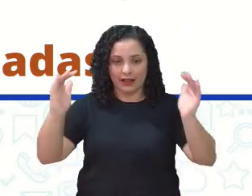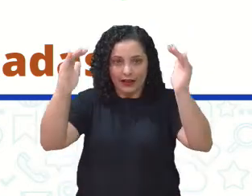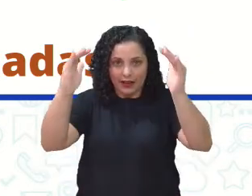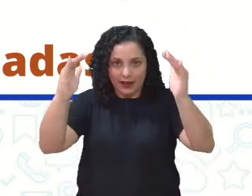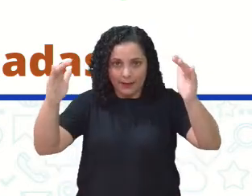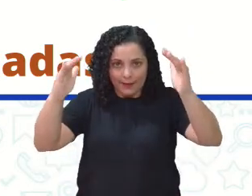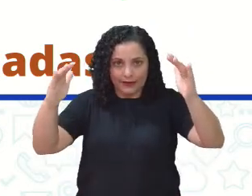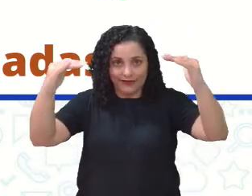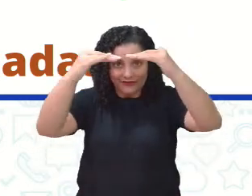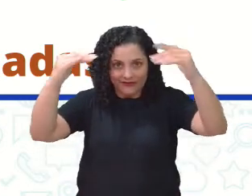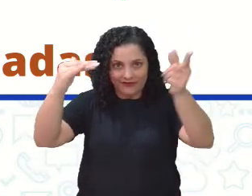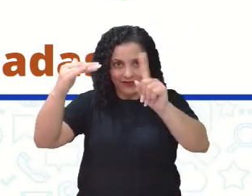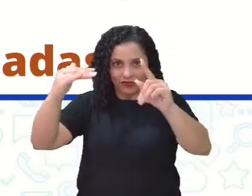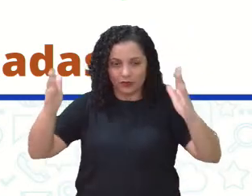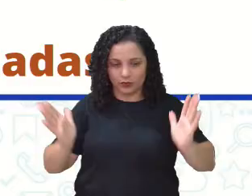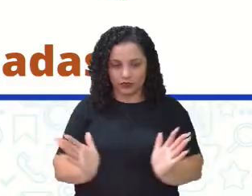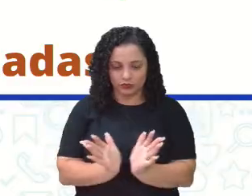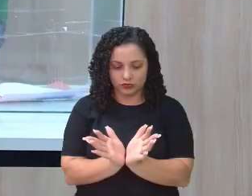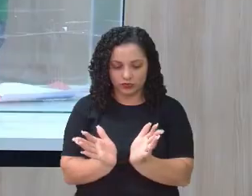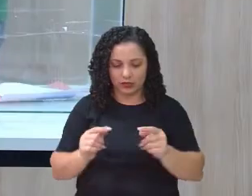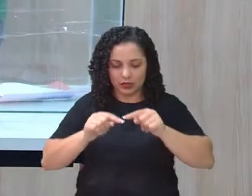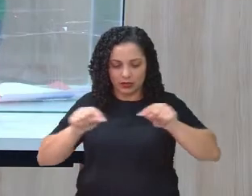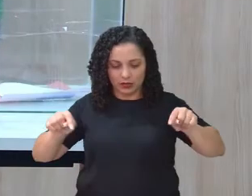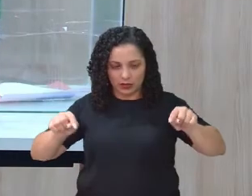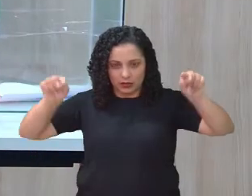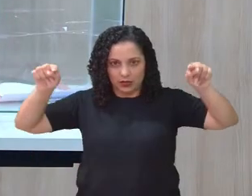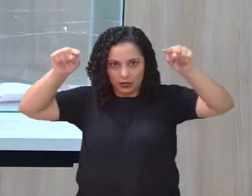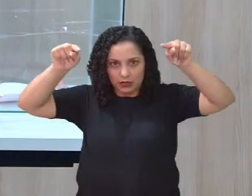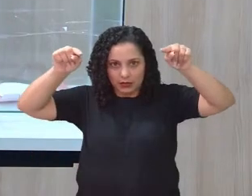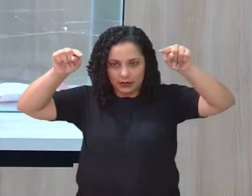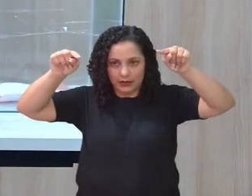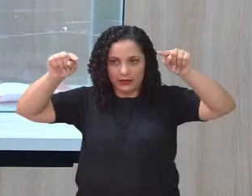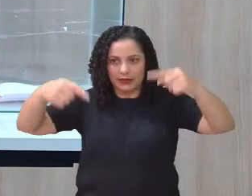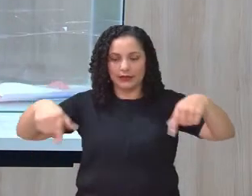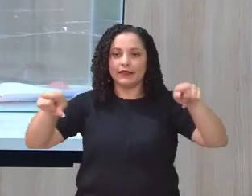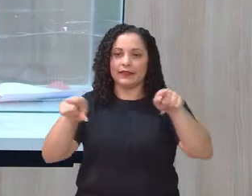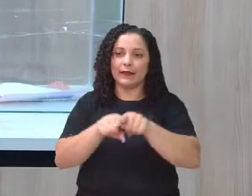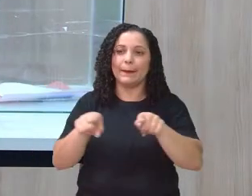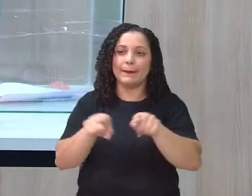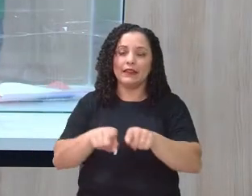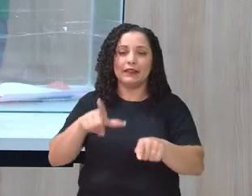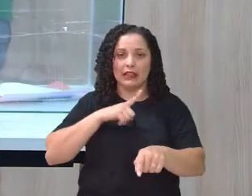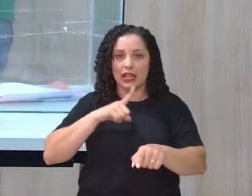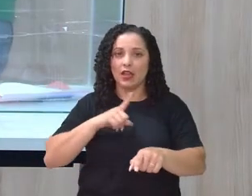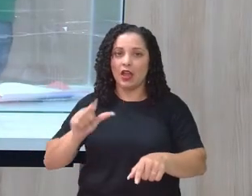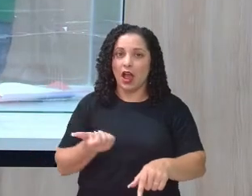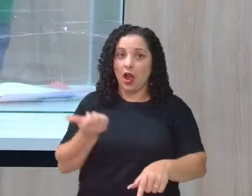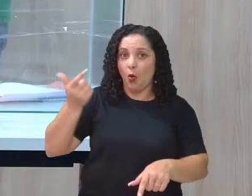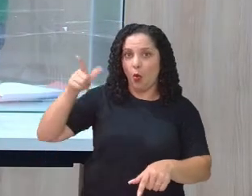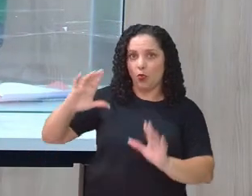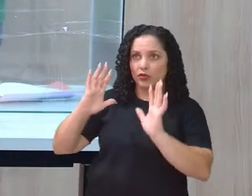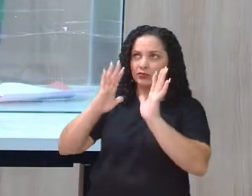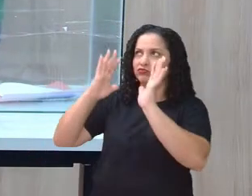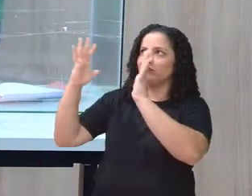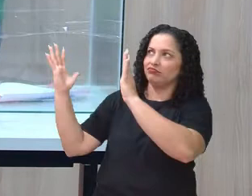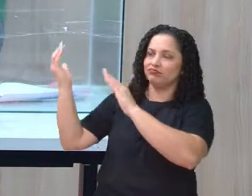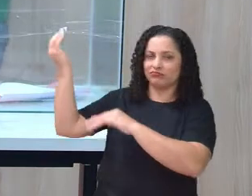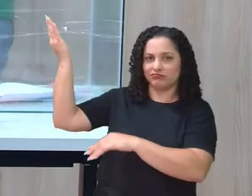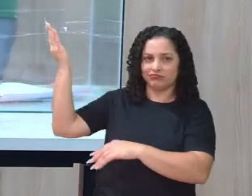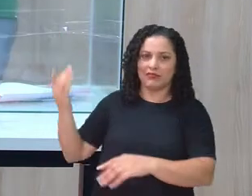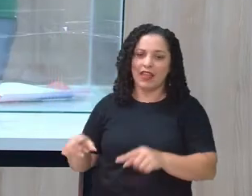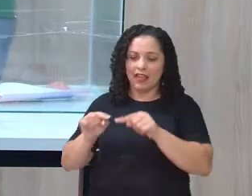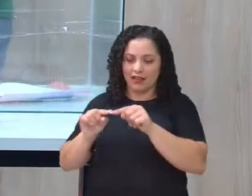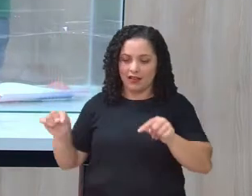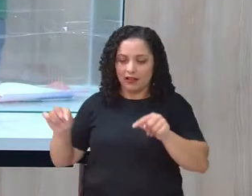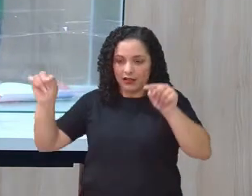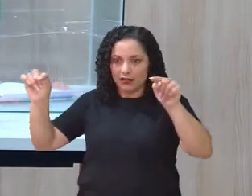aberta, como eu coloquei o exemplo, mais uma linha poligonal, fechando aqui, ligando, né, esses dois vértices